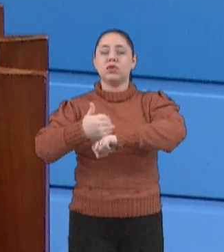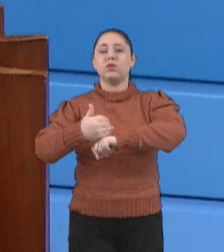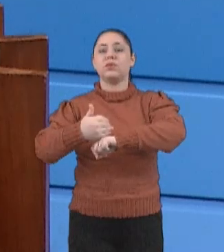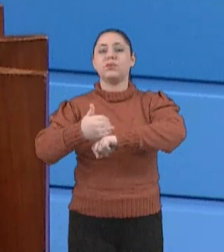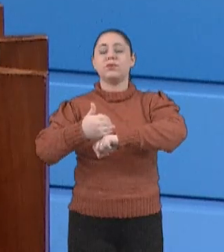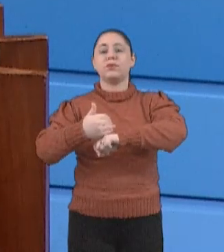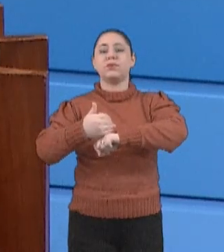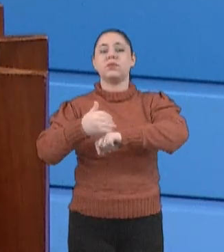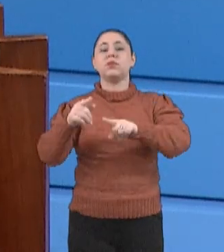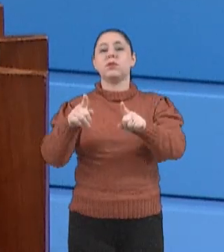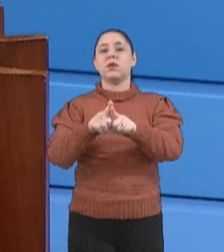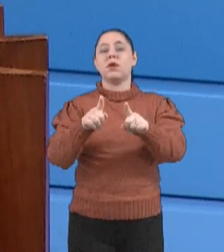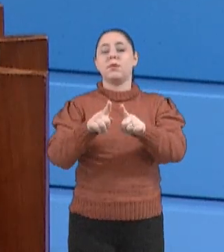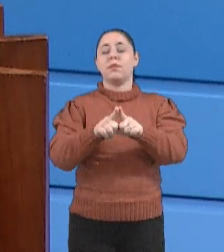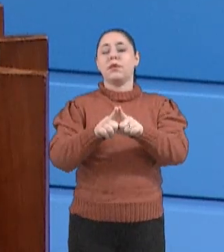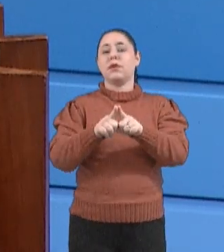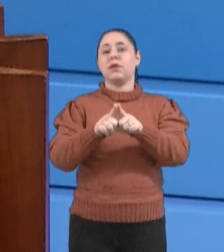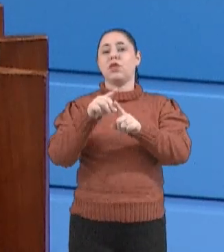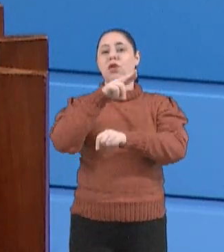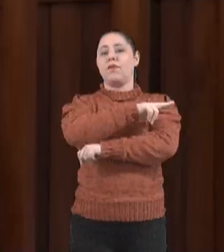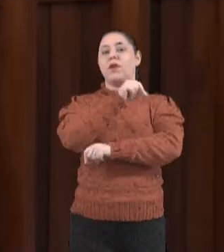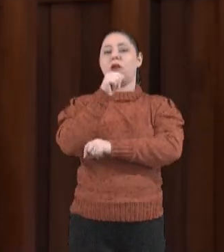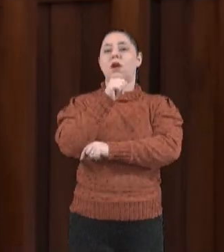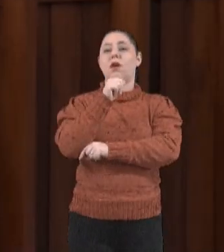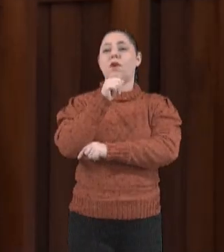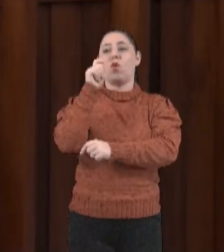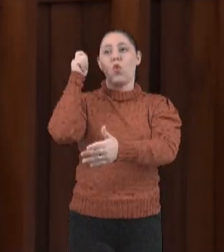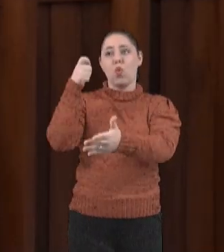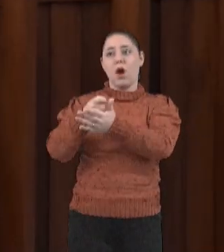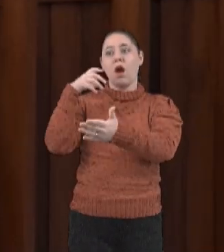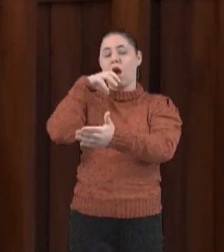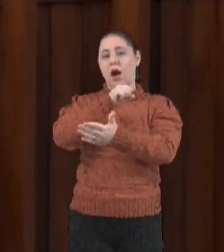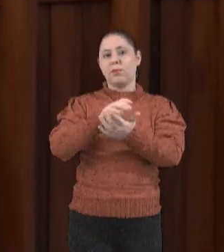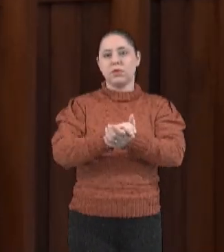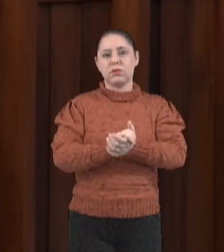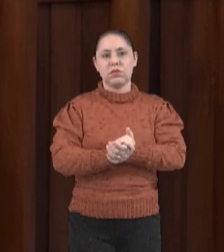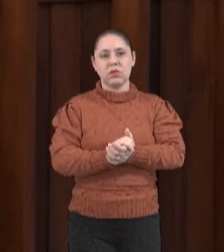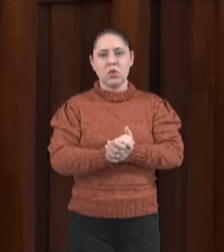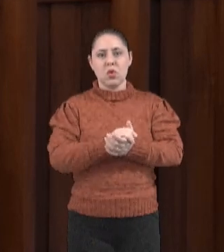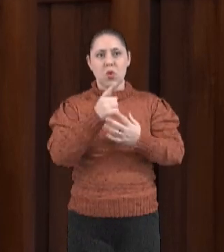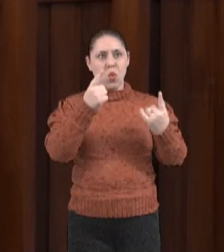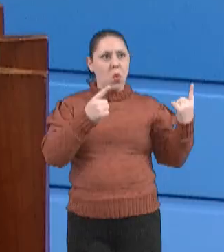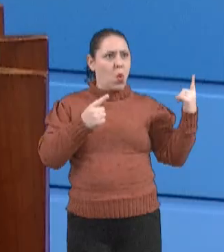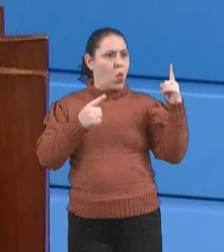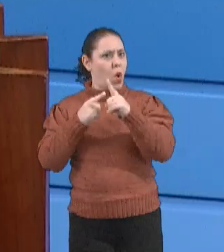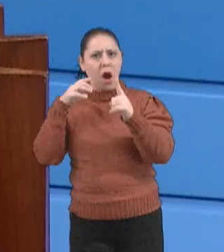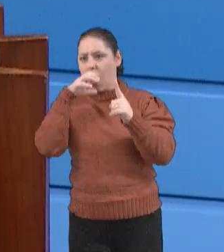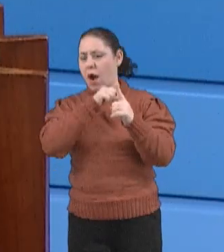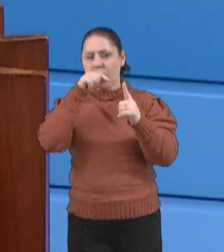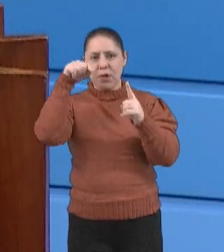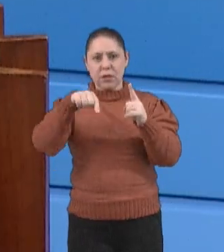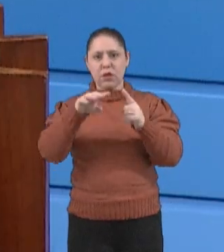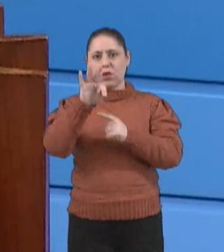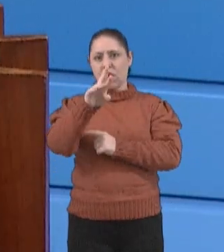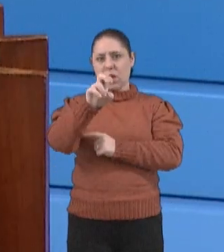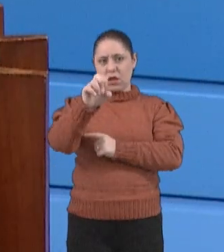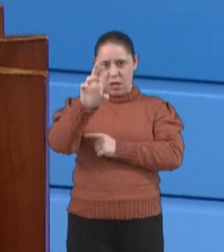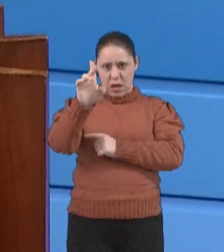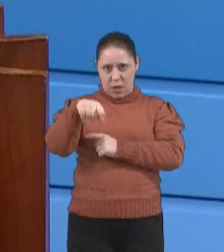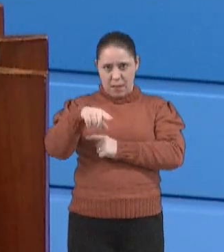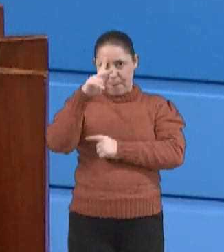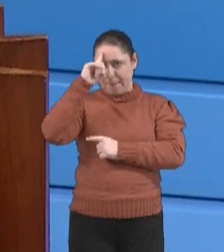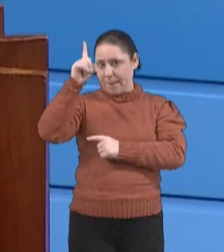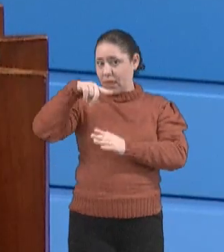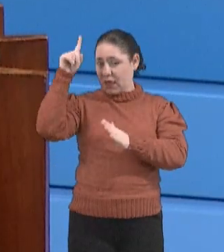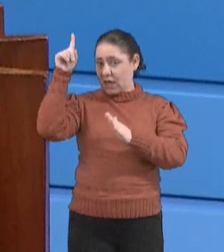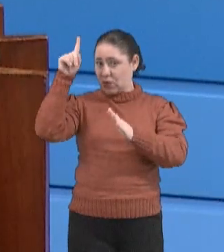de cumprir a decisão judicial. Um deles, inclusive, entrou aqui no TRE com um mandato